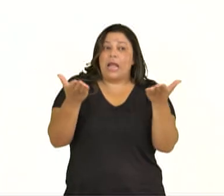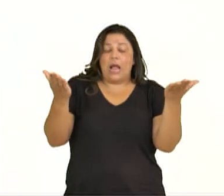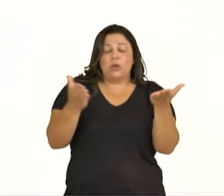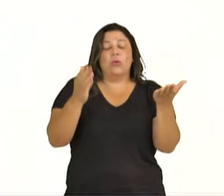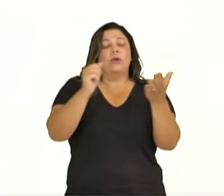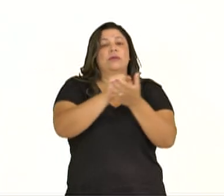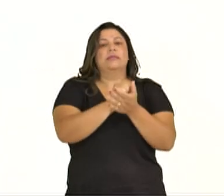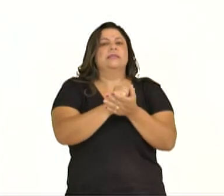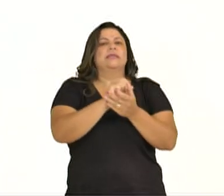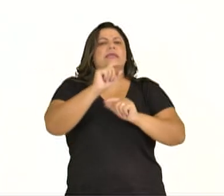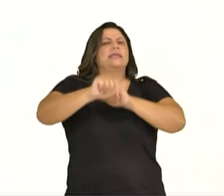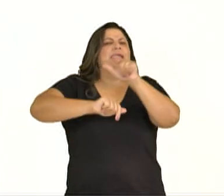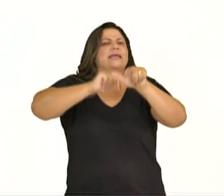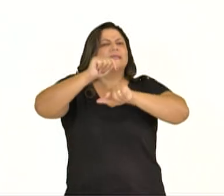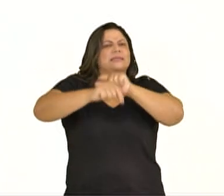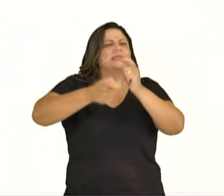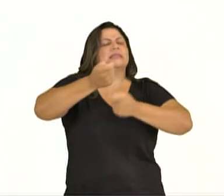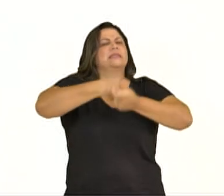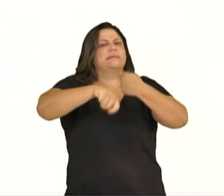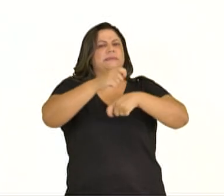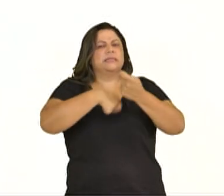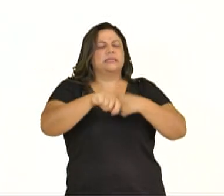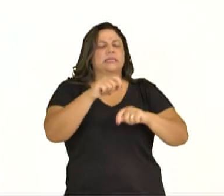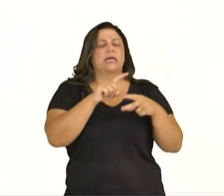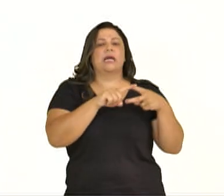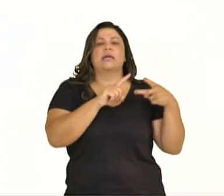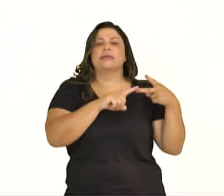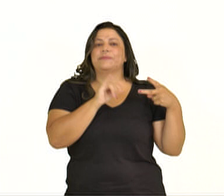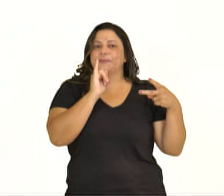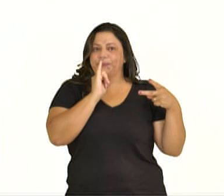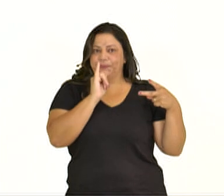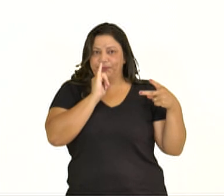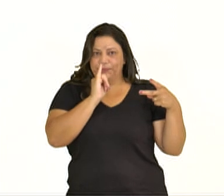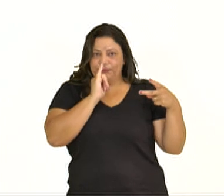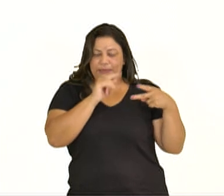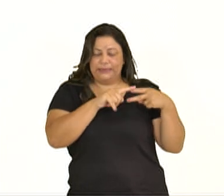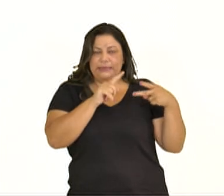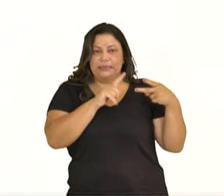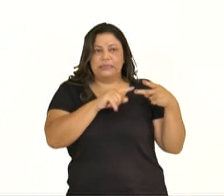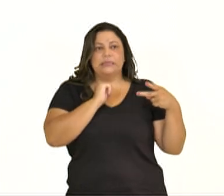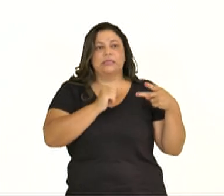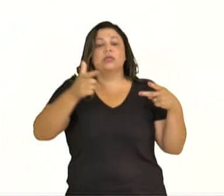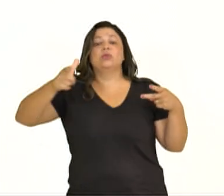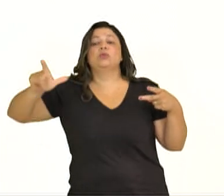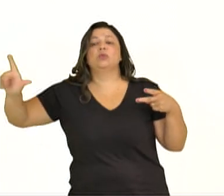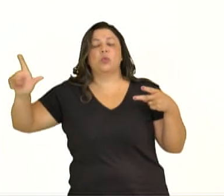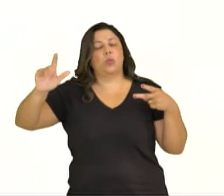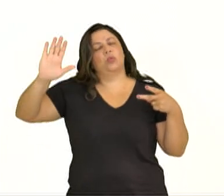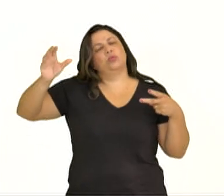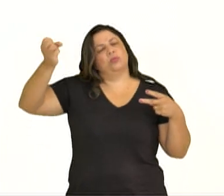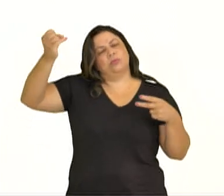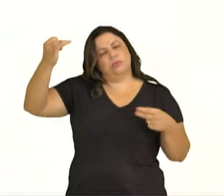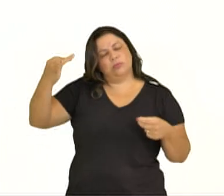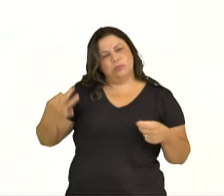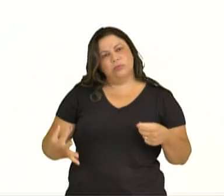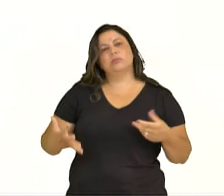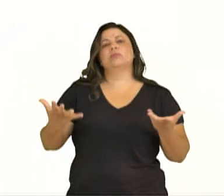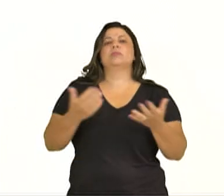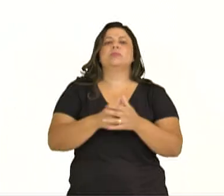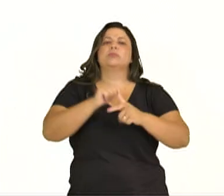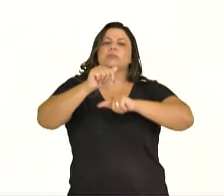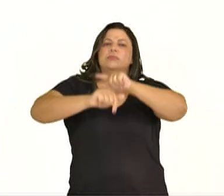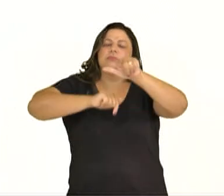nessas atividades, nesses dois exemplos que a gente trouxe ali de atividades econômicas e dos outros que nós falamos, por exemplo, prestação